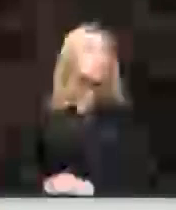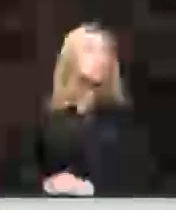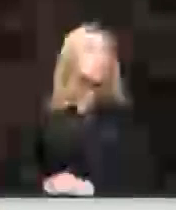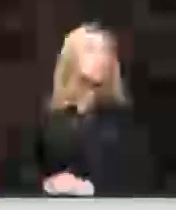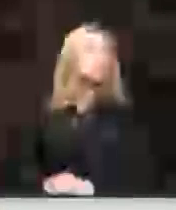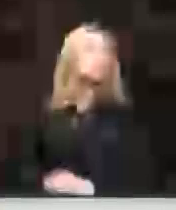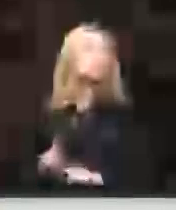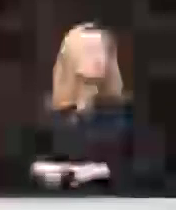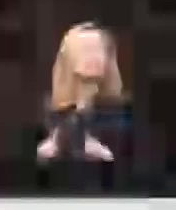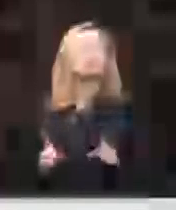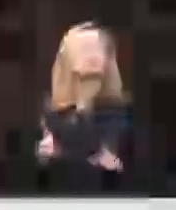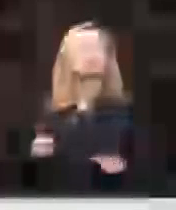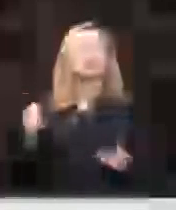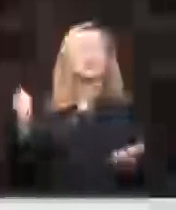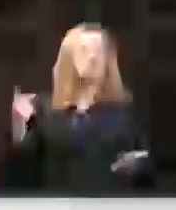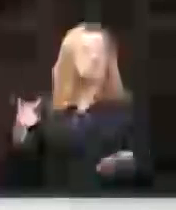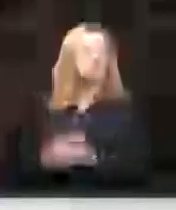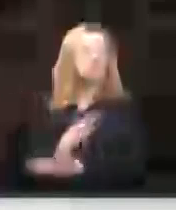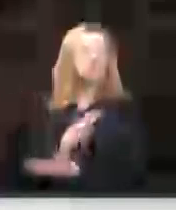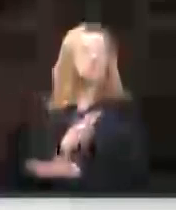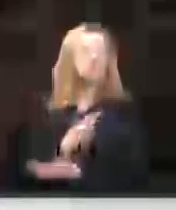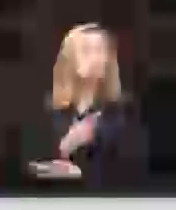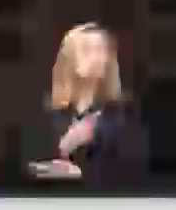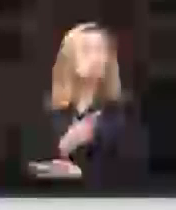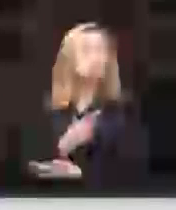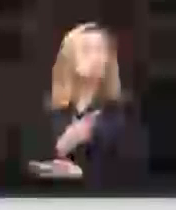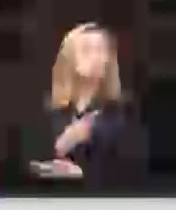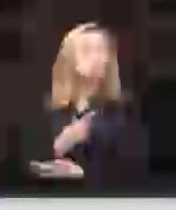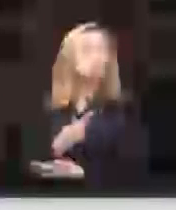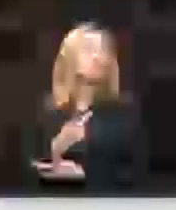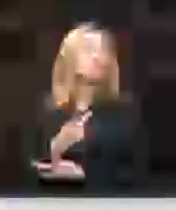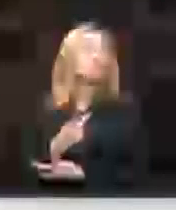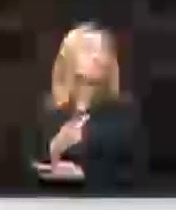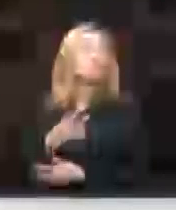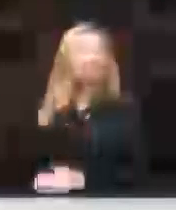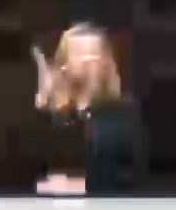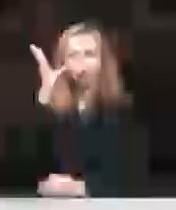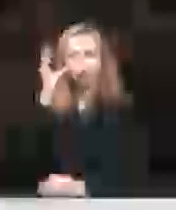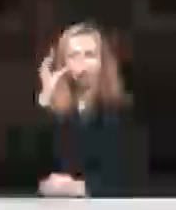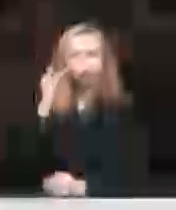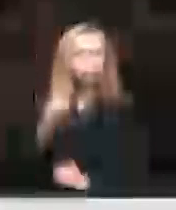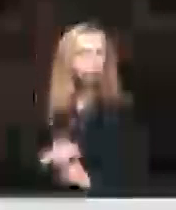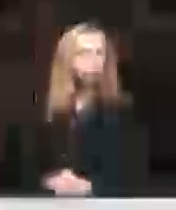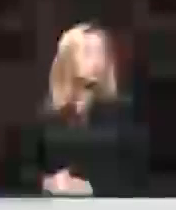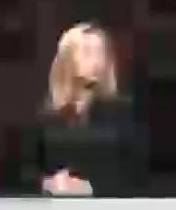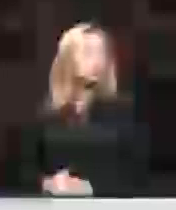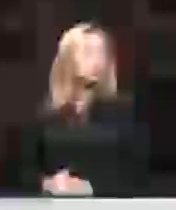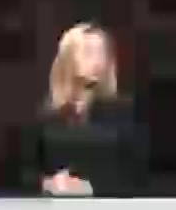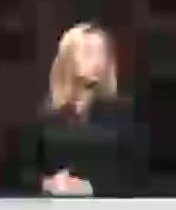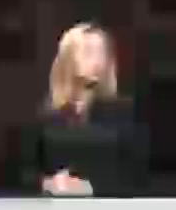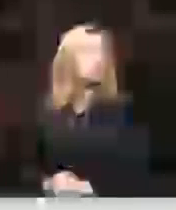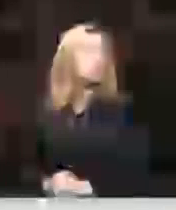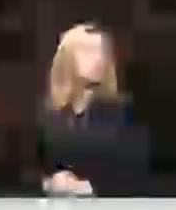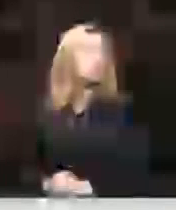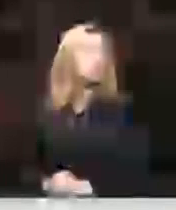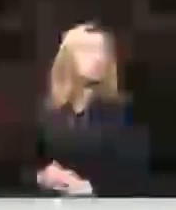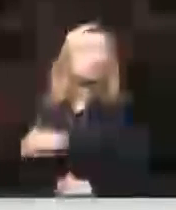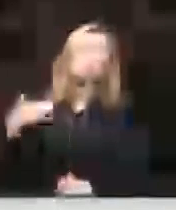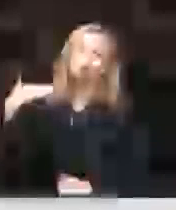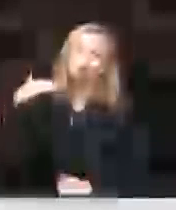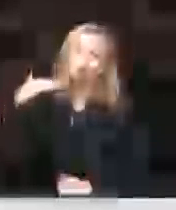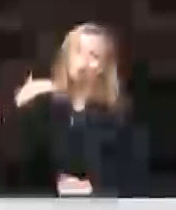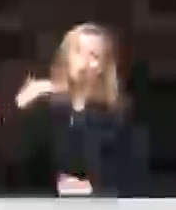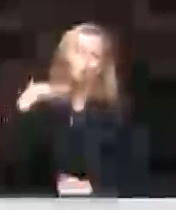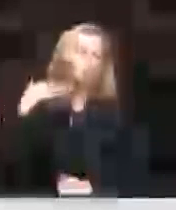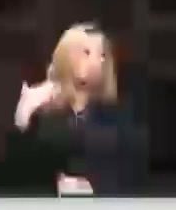que prevaleçam os interesses de sempre, o interesse dos oportunistas, os interesses dos bancos,